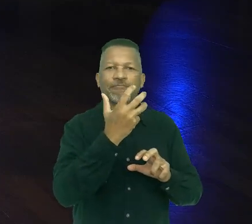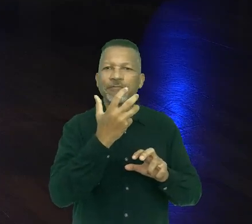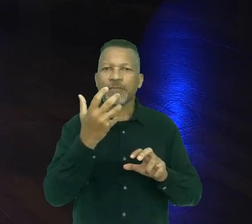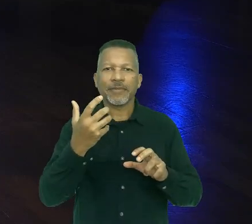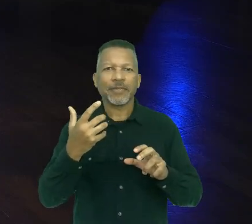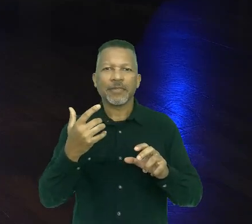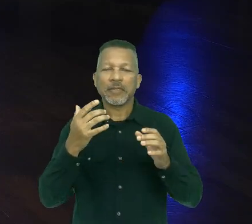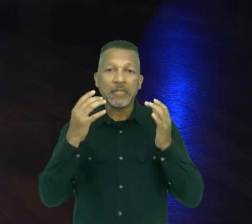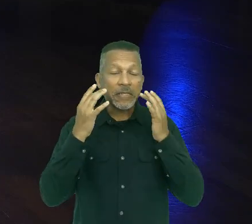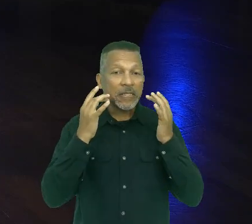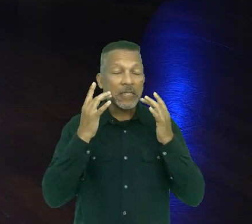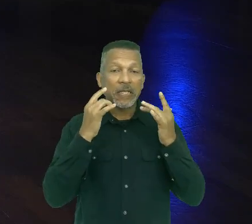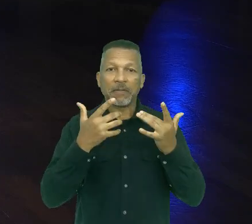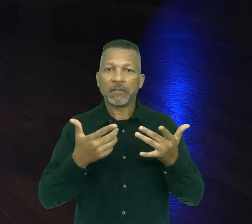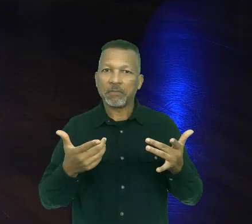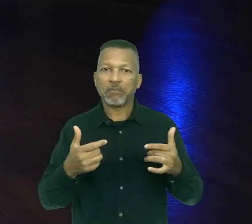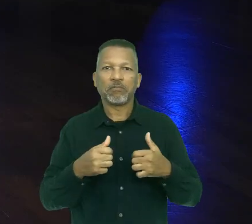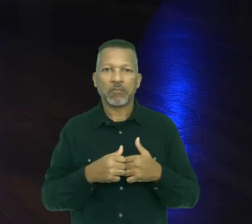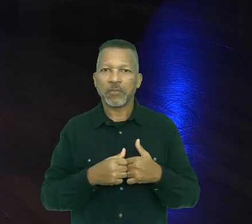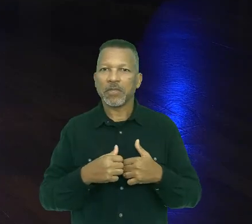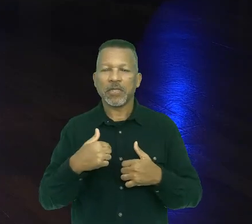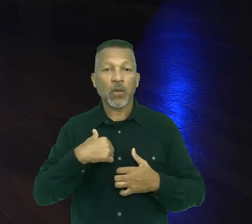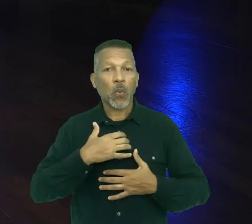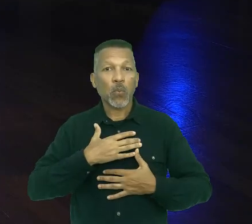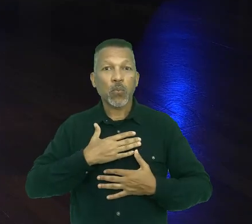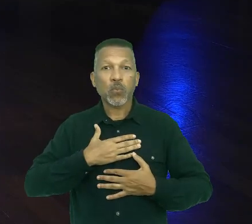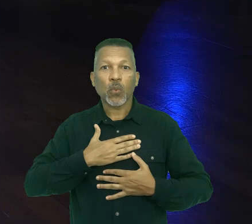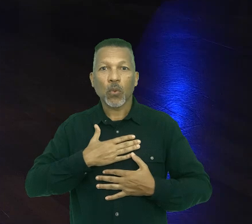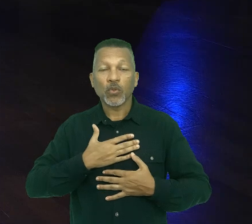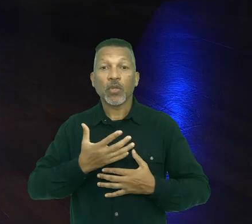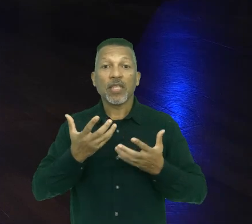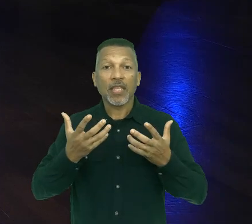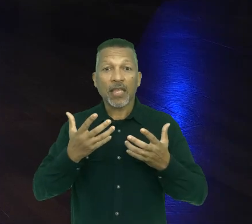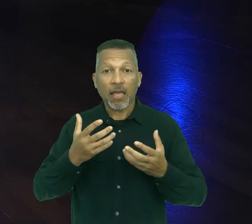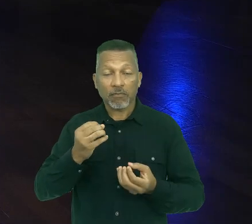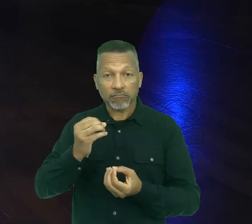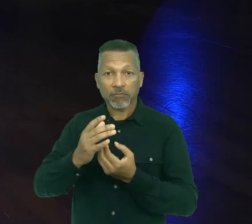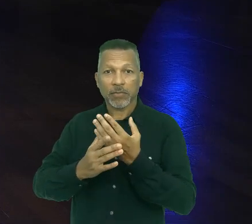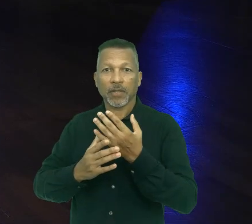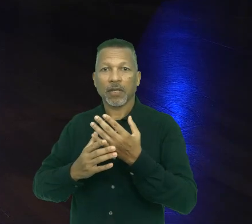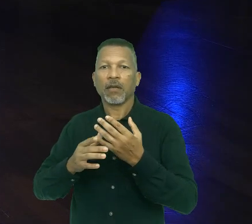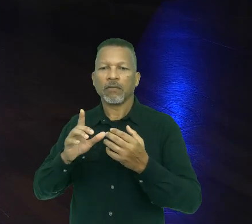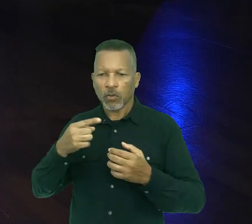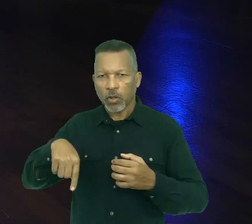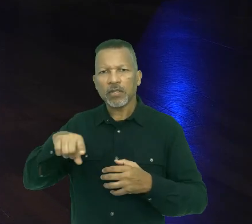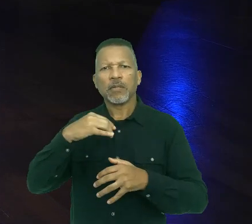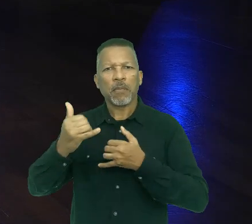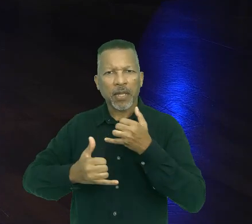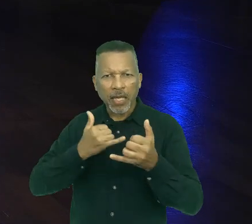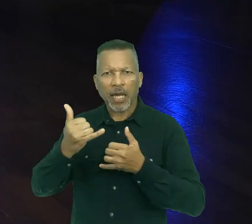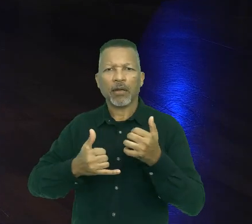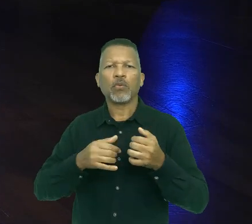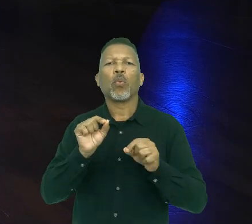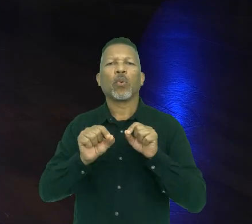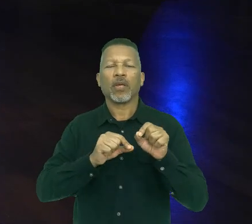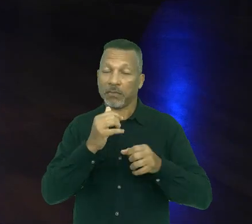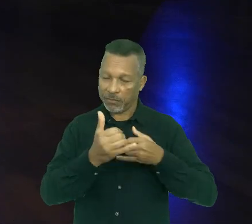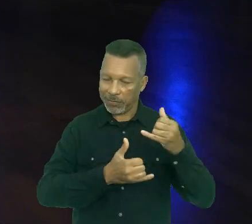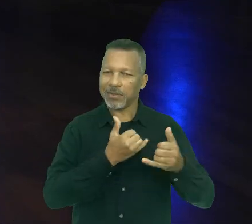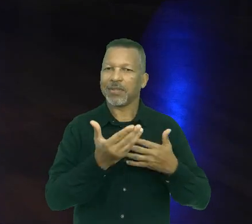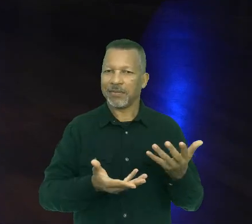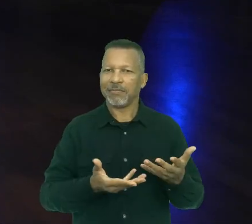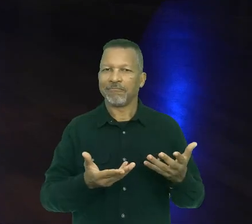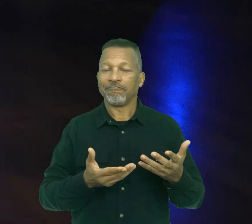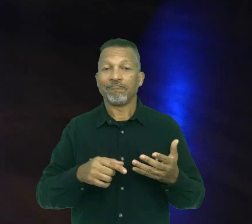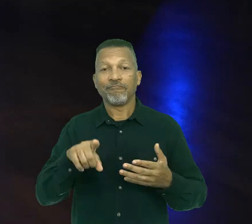muito interativo. Sou louco para montar, inclusive, essa peça, Vamos Brincar de Brincar. Um espetáculo infantil interativo, mágico,